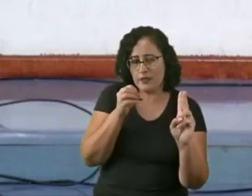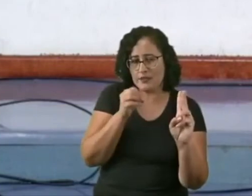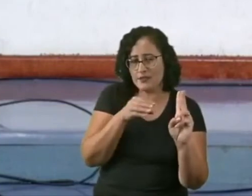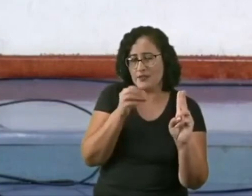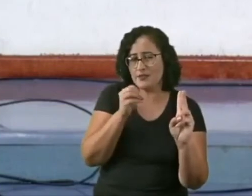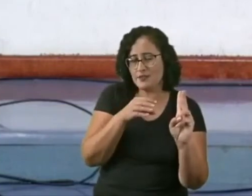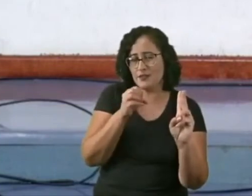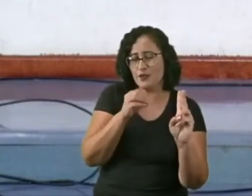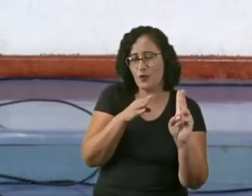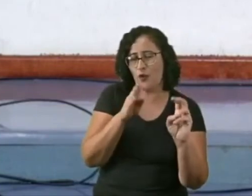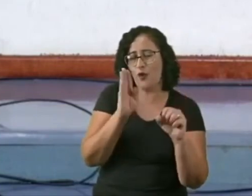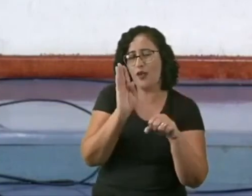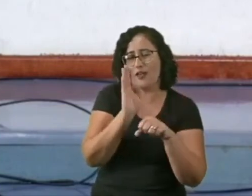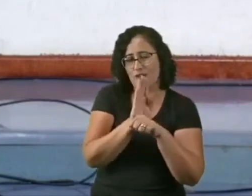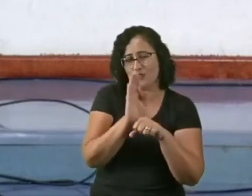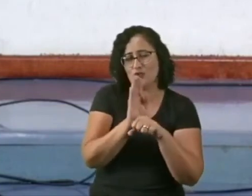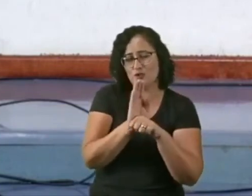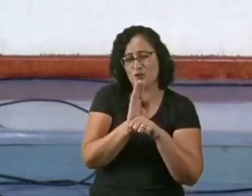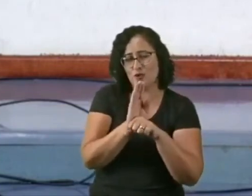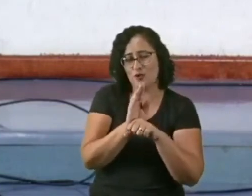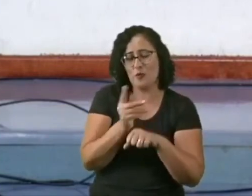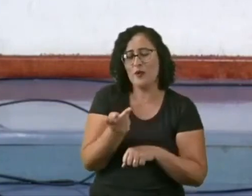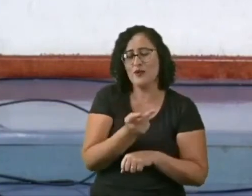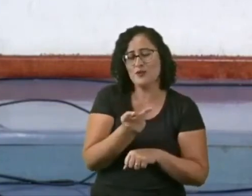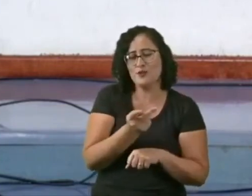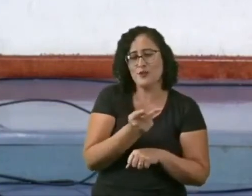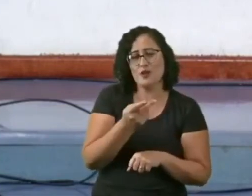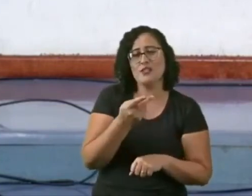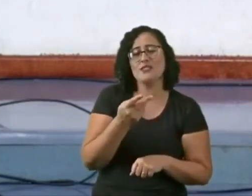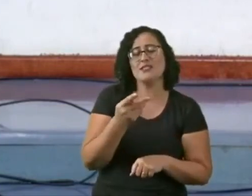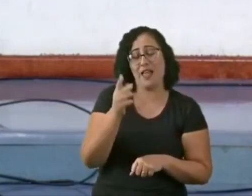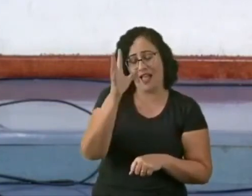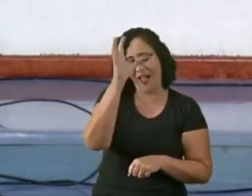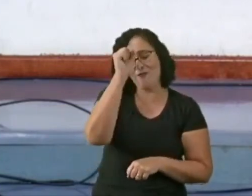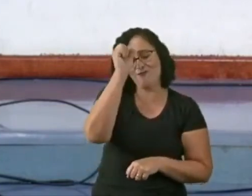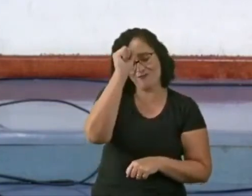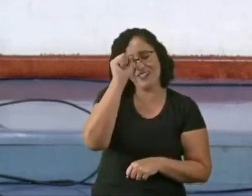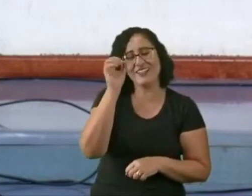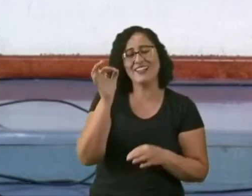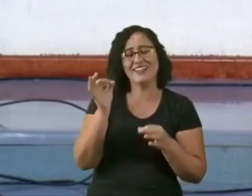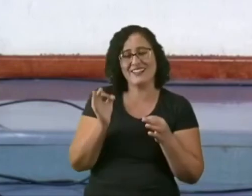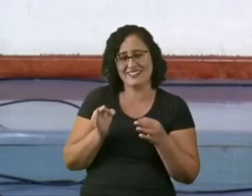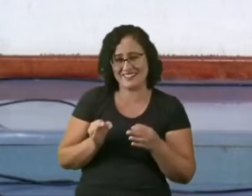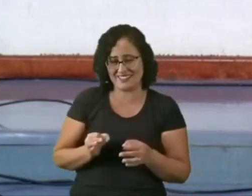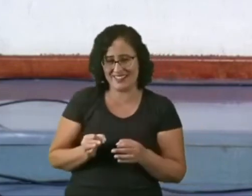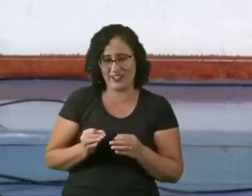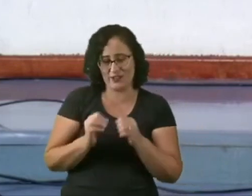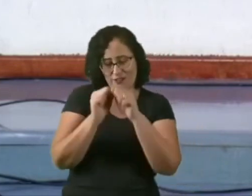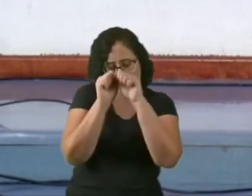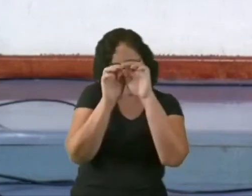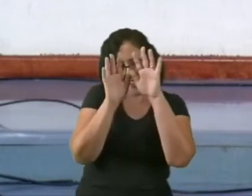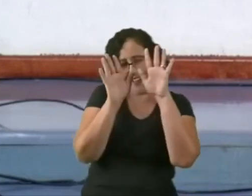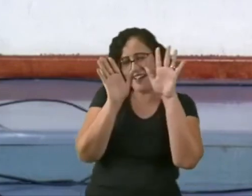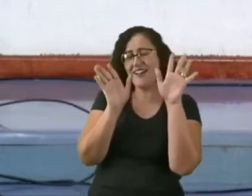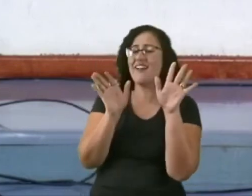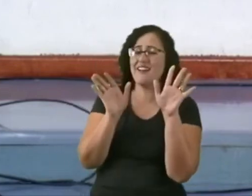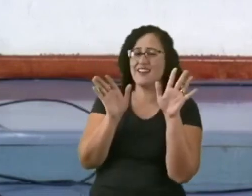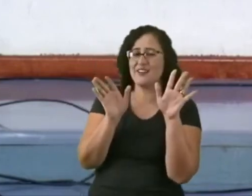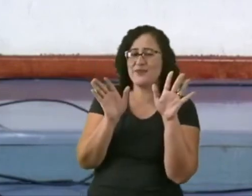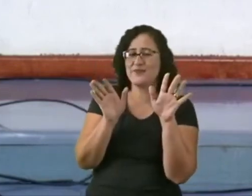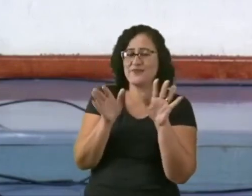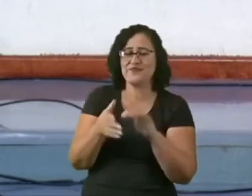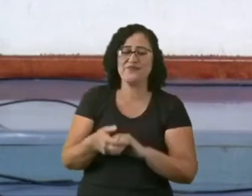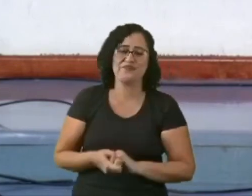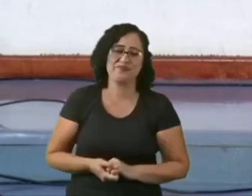todo, que a vida não tinha acabado ali, que não foi o fim, mas